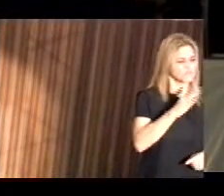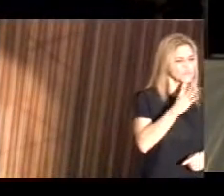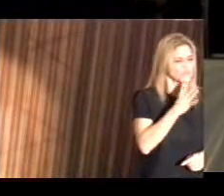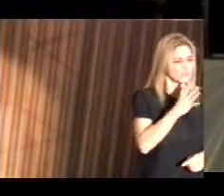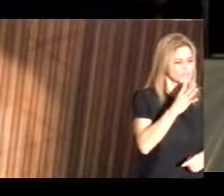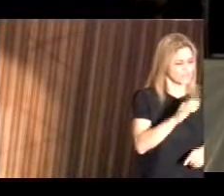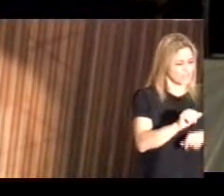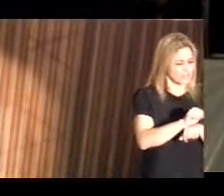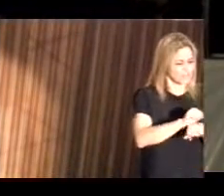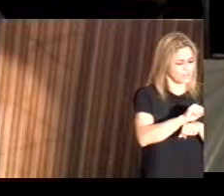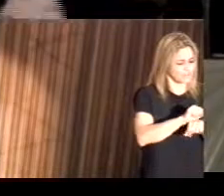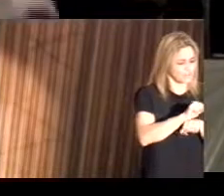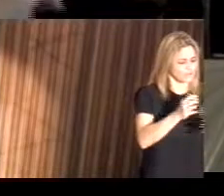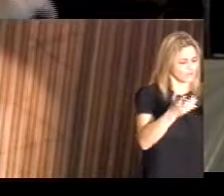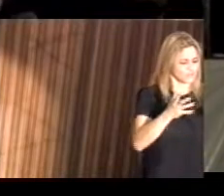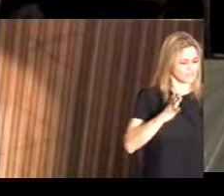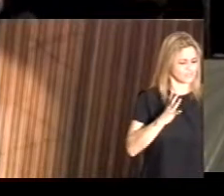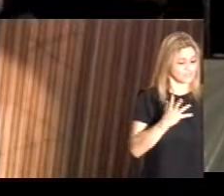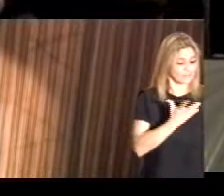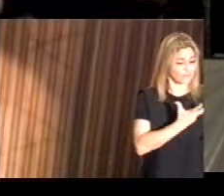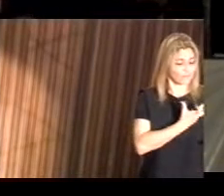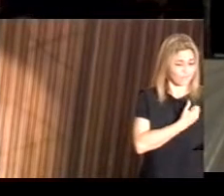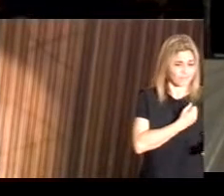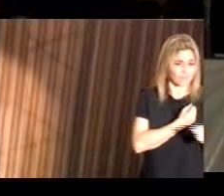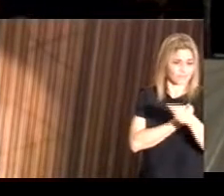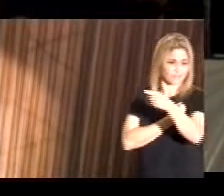Mas Abraão vai para salvar.